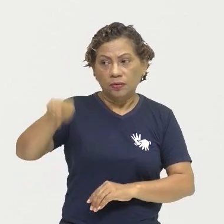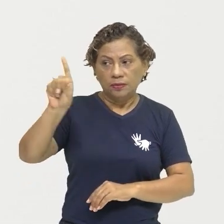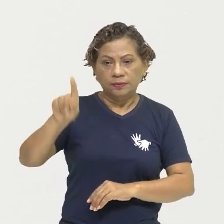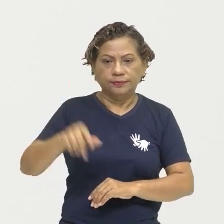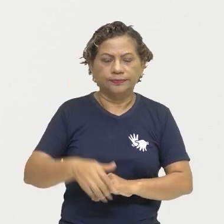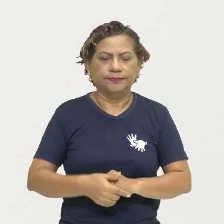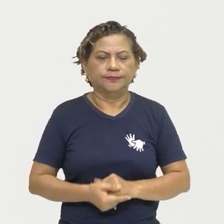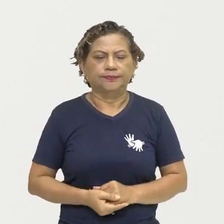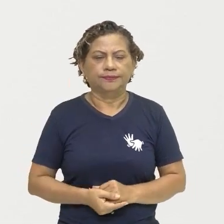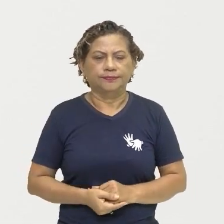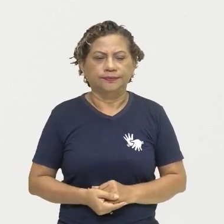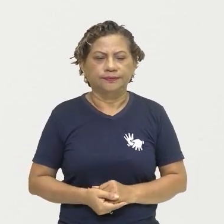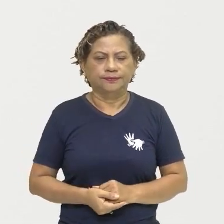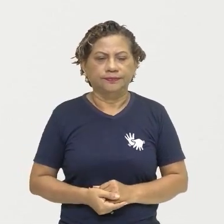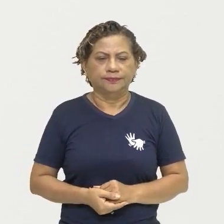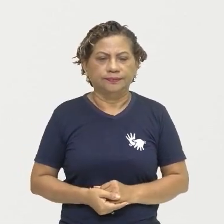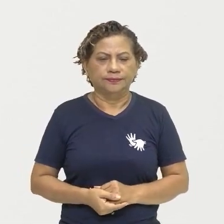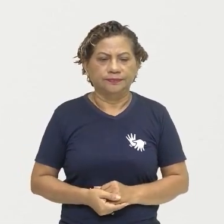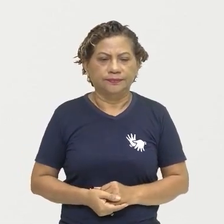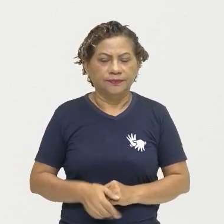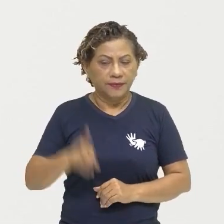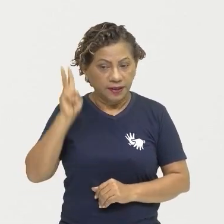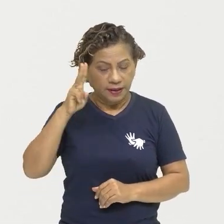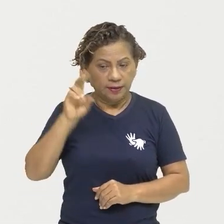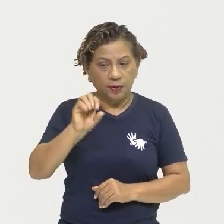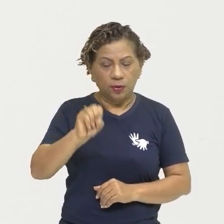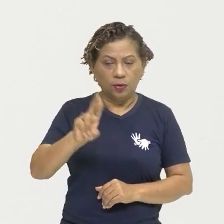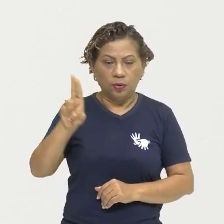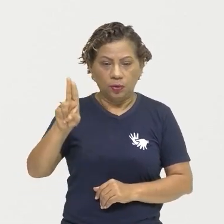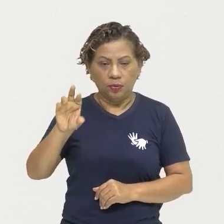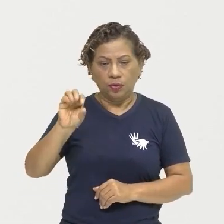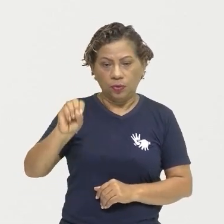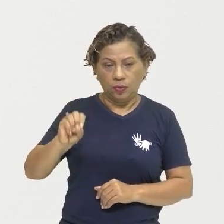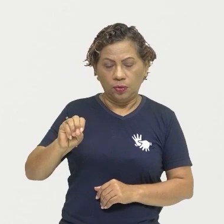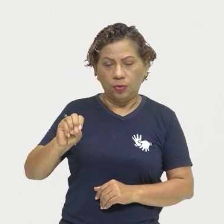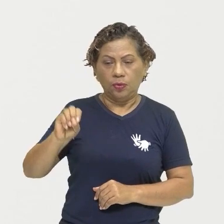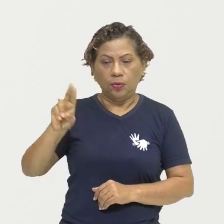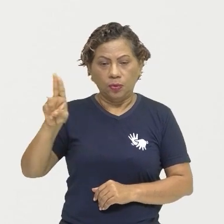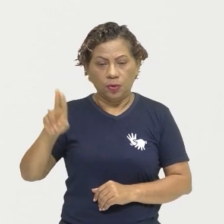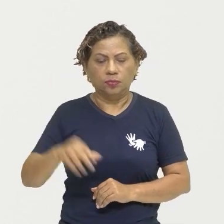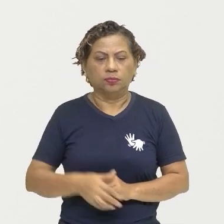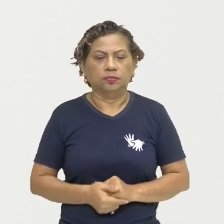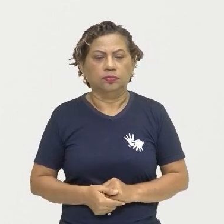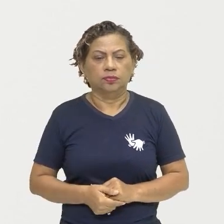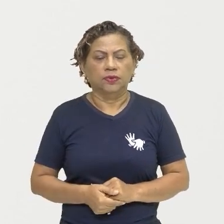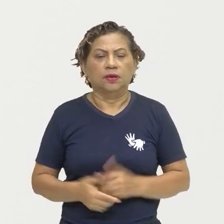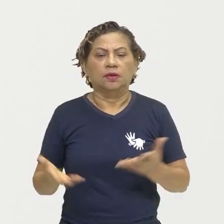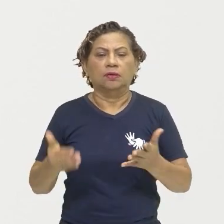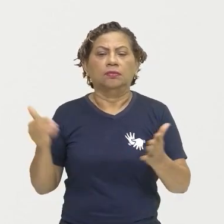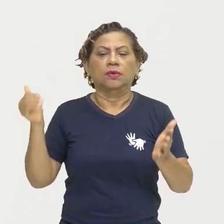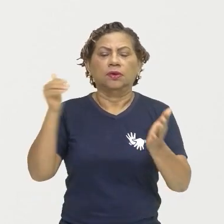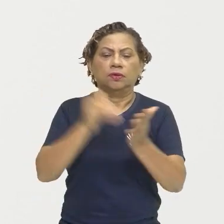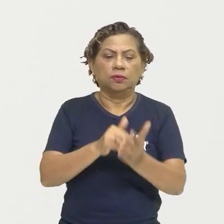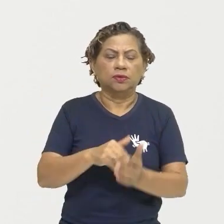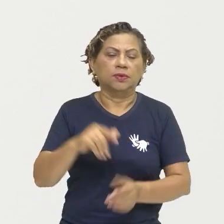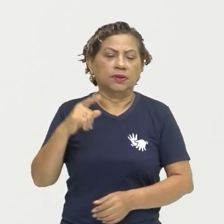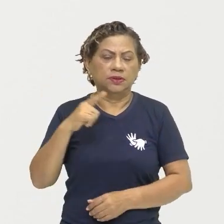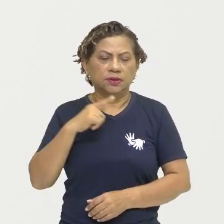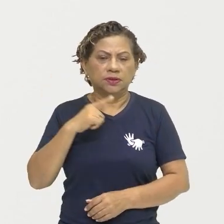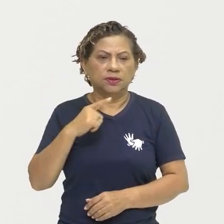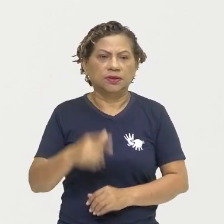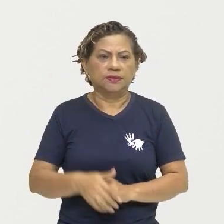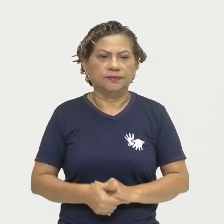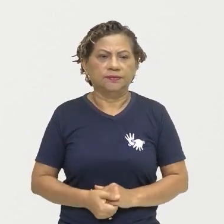vírgula nela. Nas alternativas, ó, lembra? Ou. E, por último, nós temos...